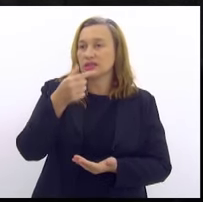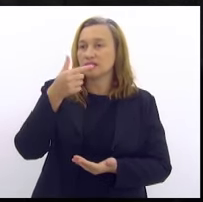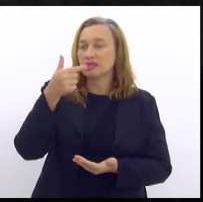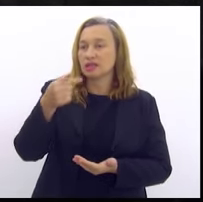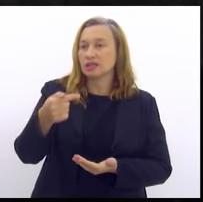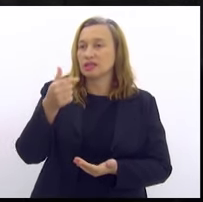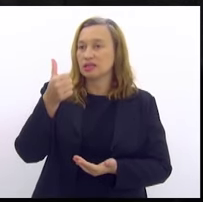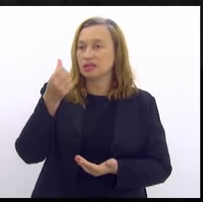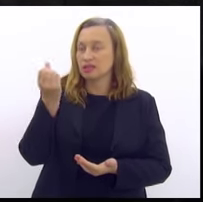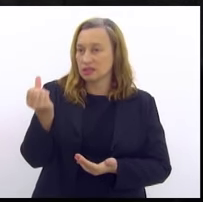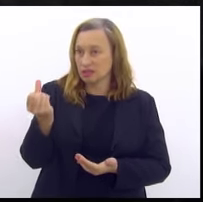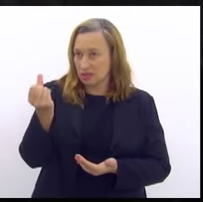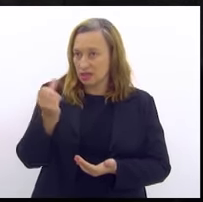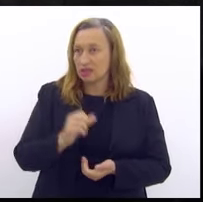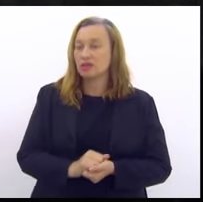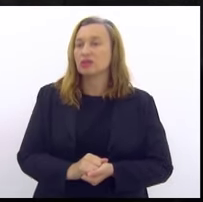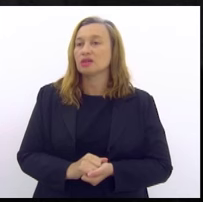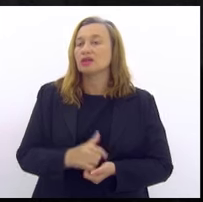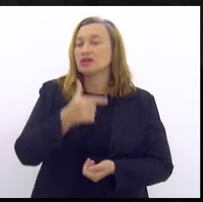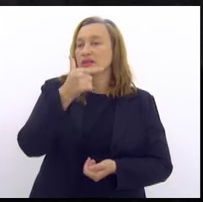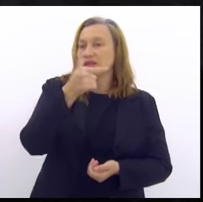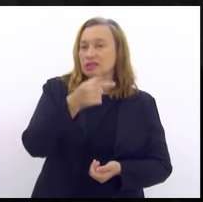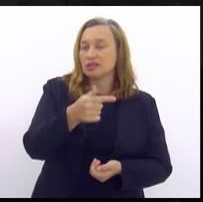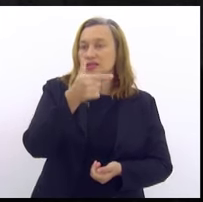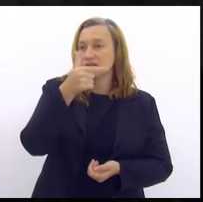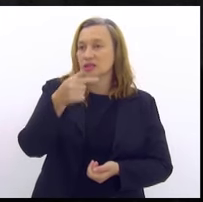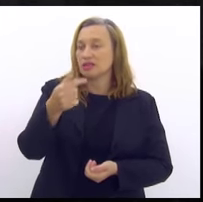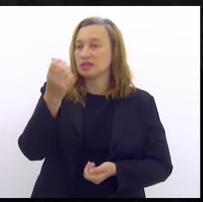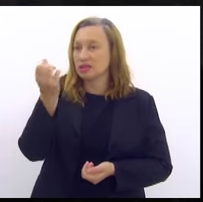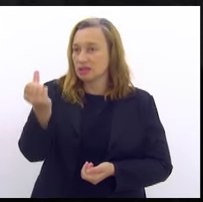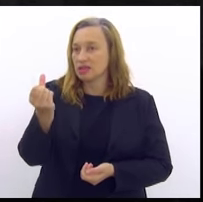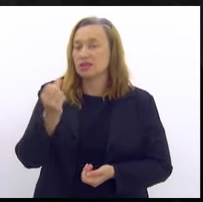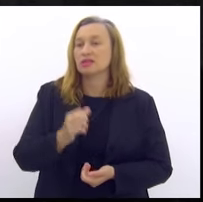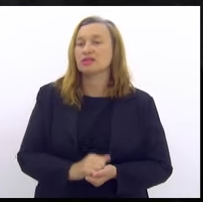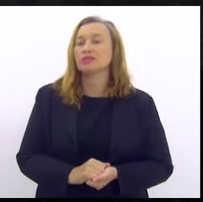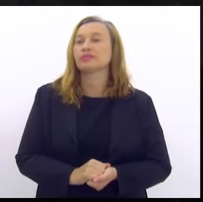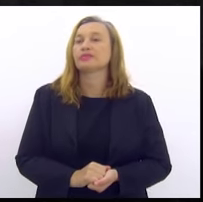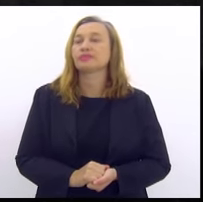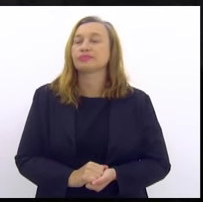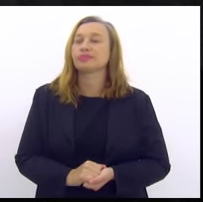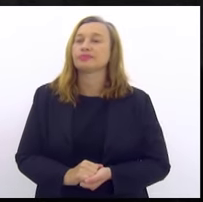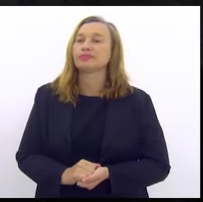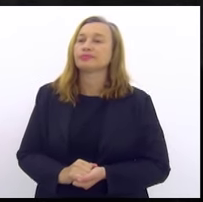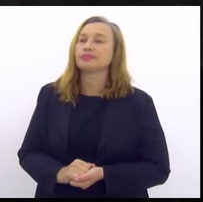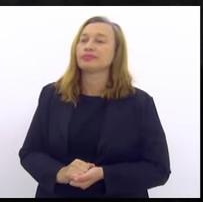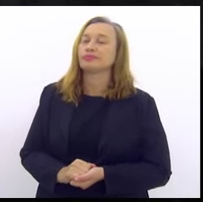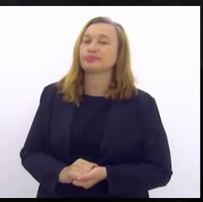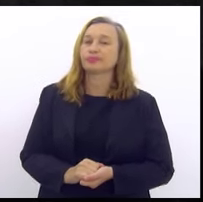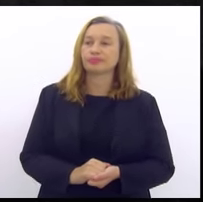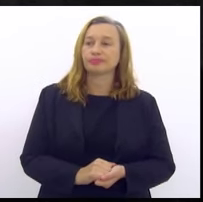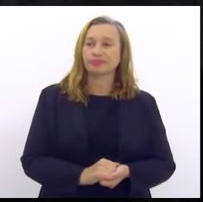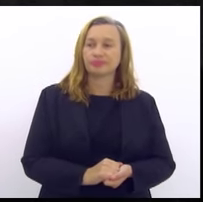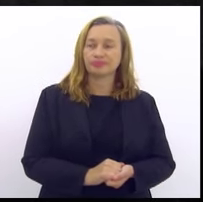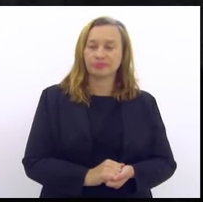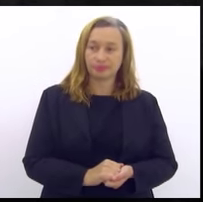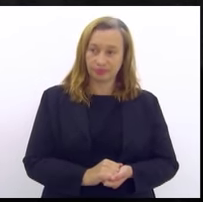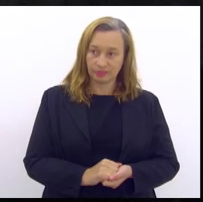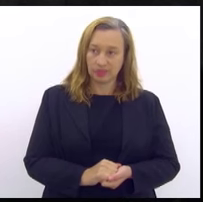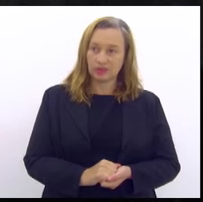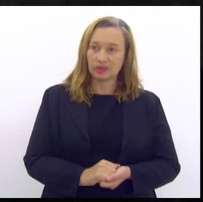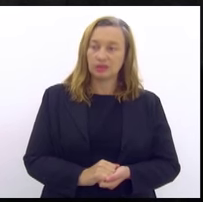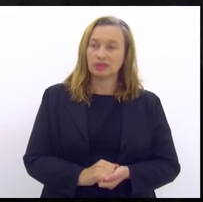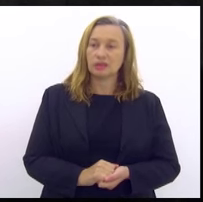766. Com esses 766, pôde-se fazer as